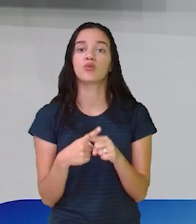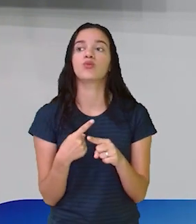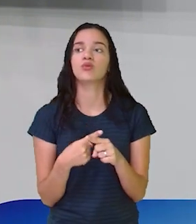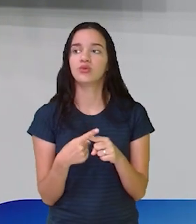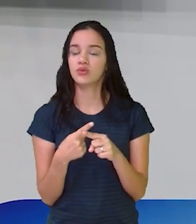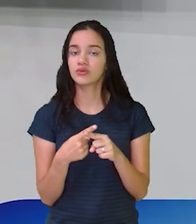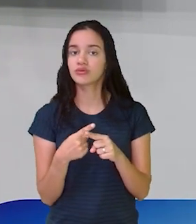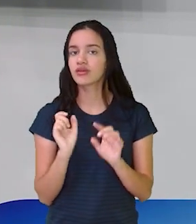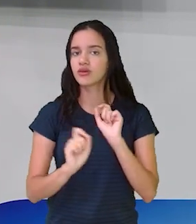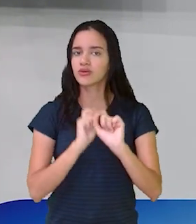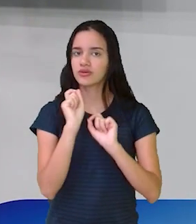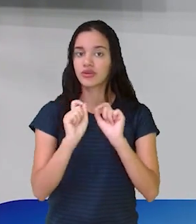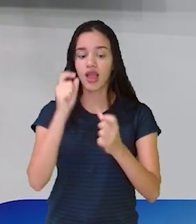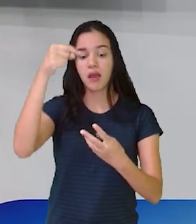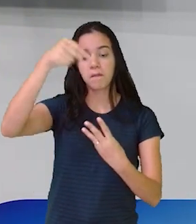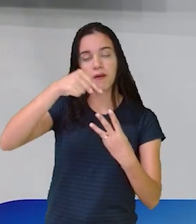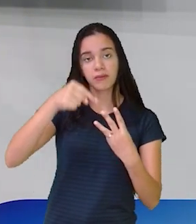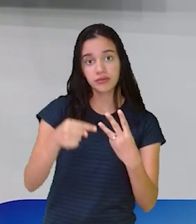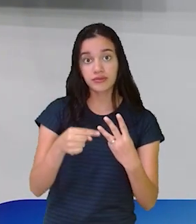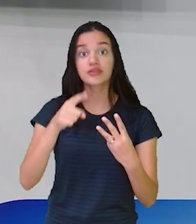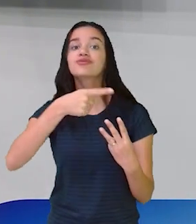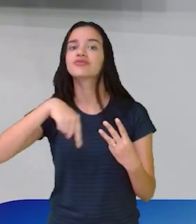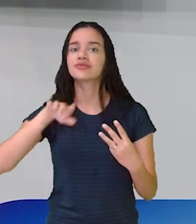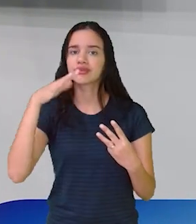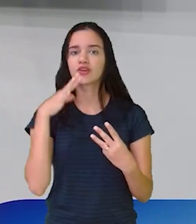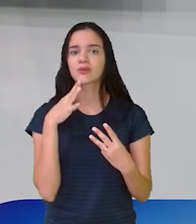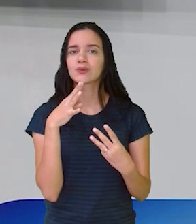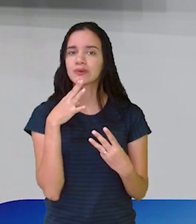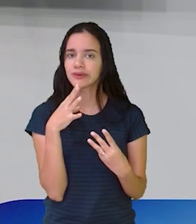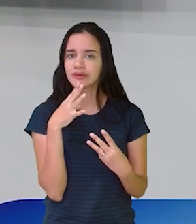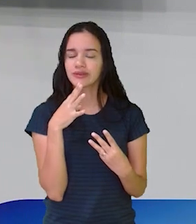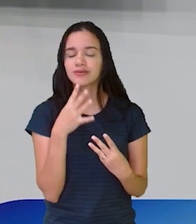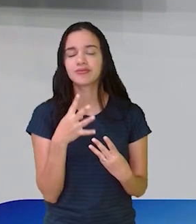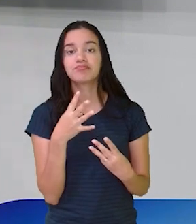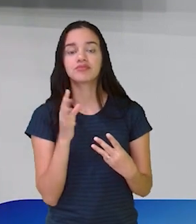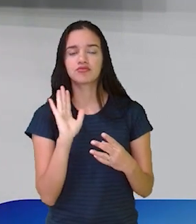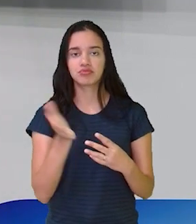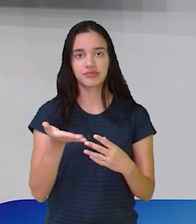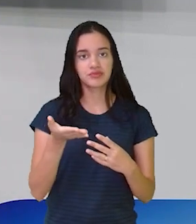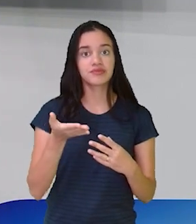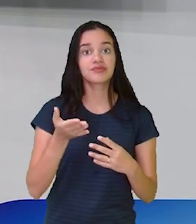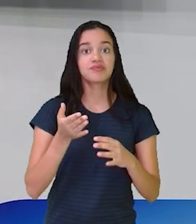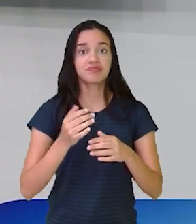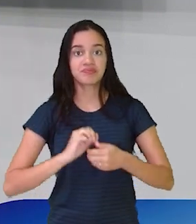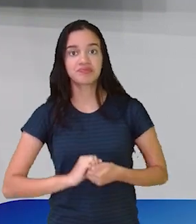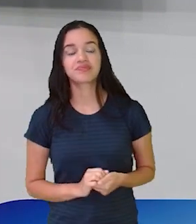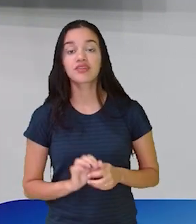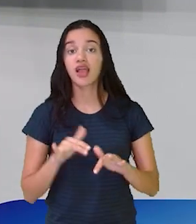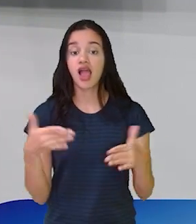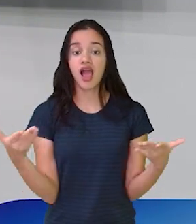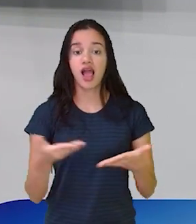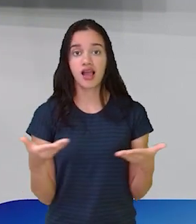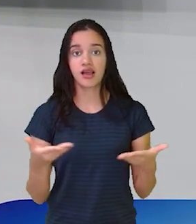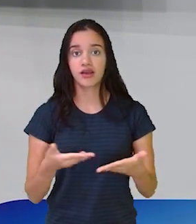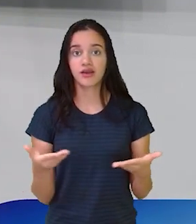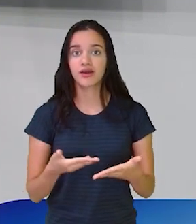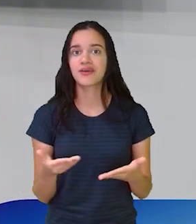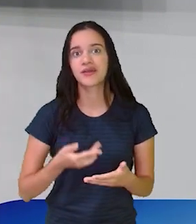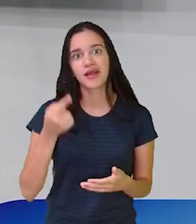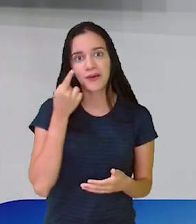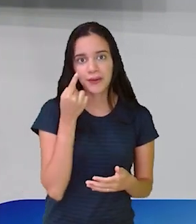em consideração as 3 dimensões, que você já conhece qual é dos sólidos geométricos. Feito isso,